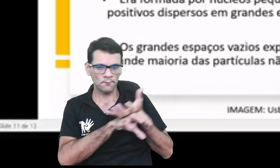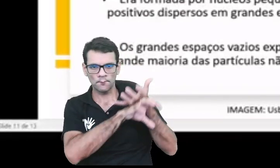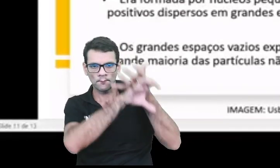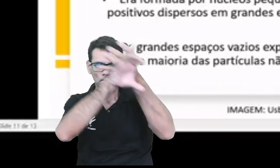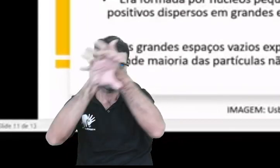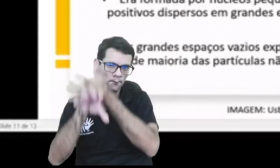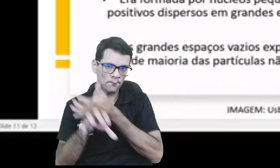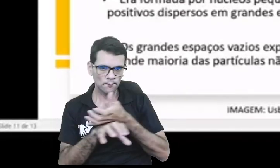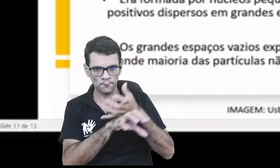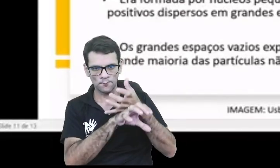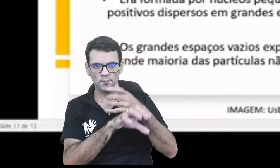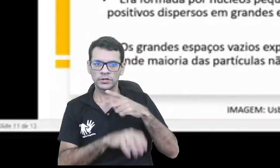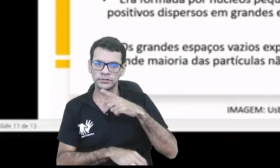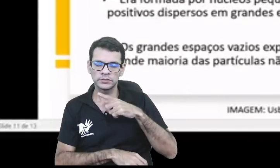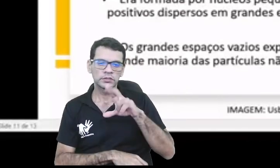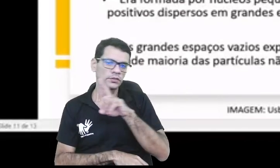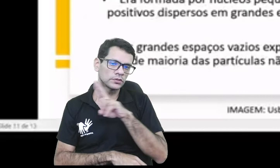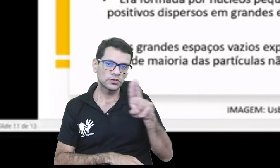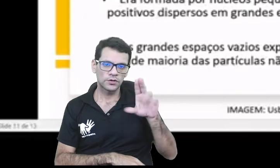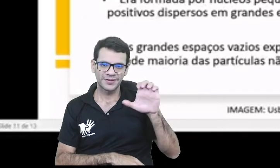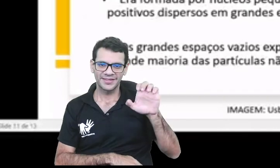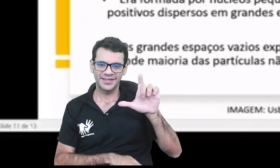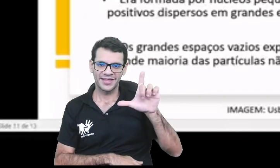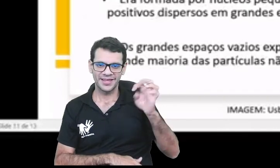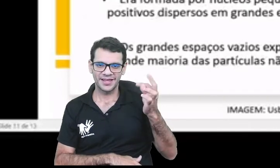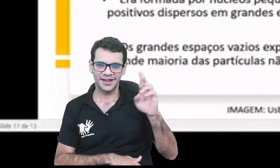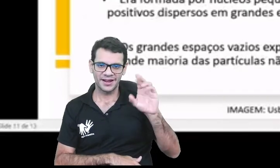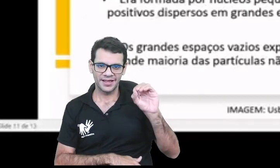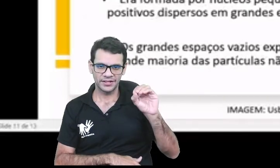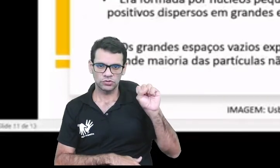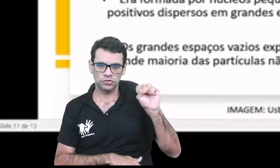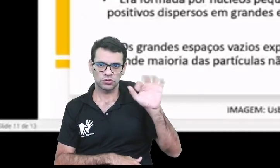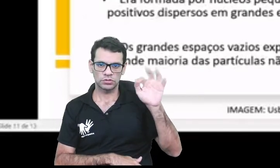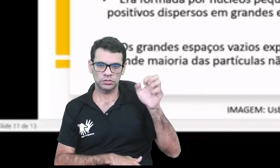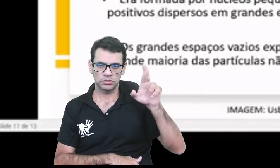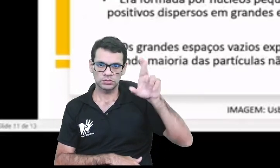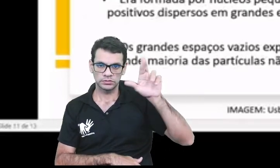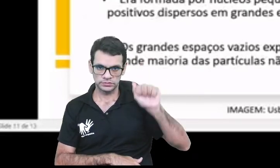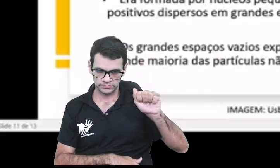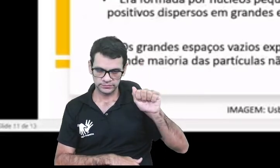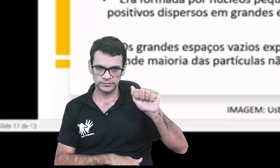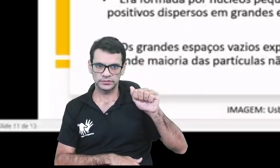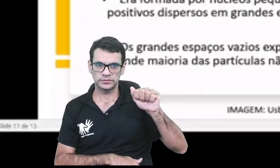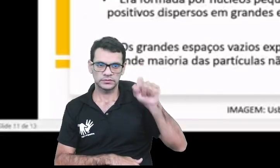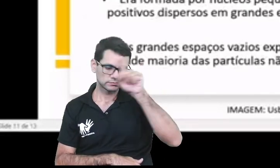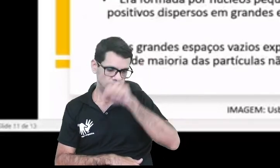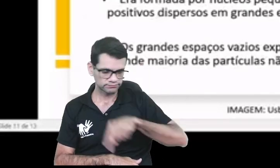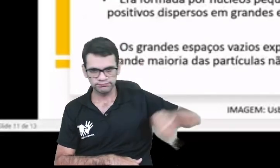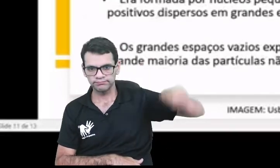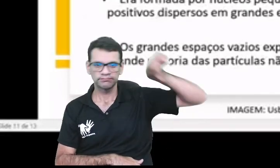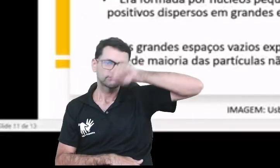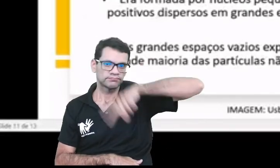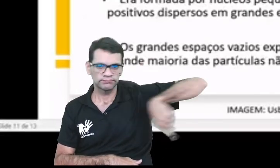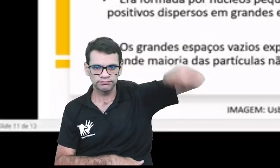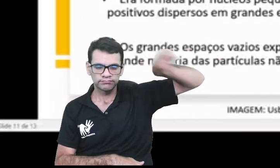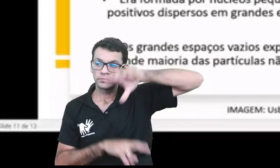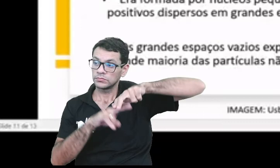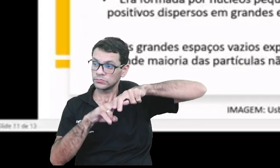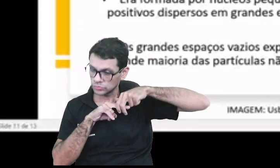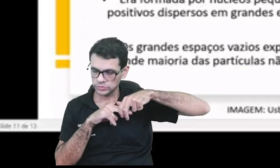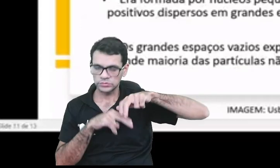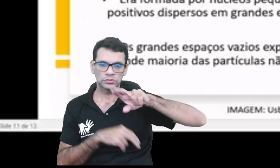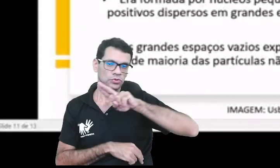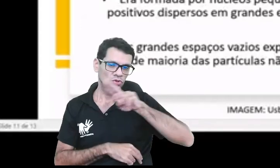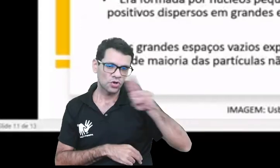aqui, que ele chamou de eletrosfera, que os elétrons estão, né, girando aqui em volta do núcleo, por isso